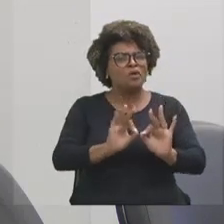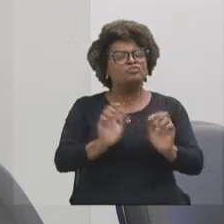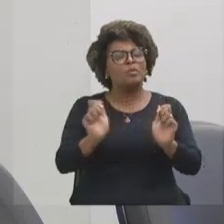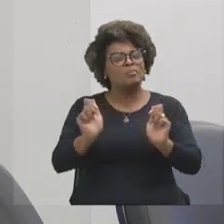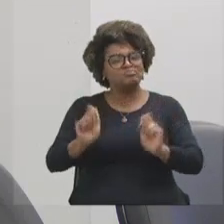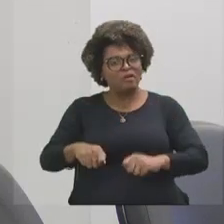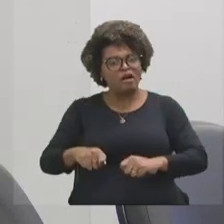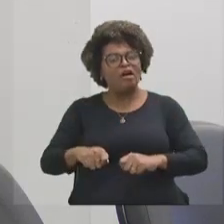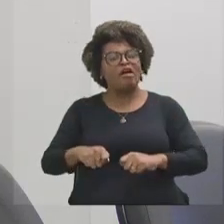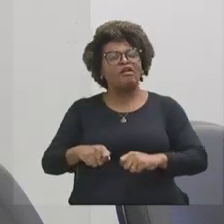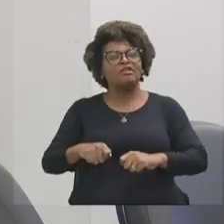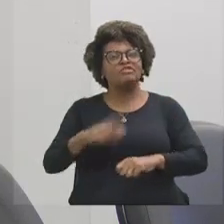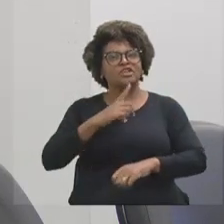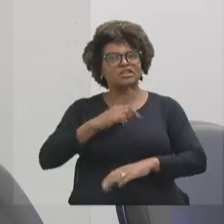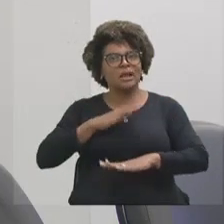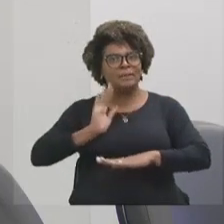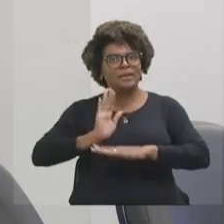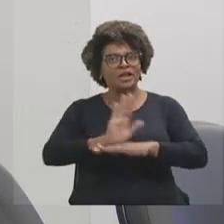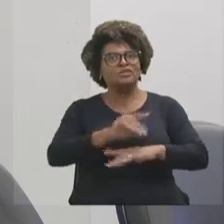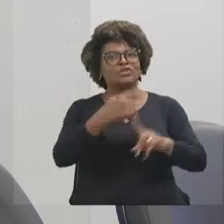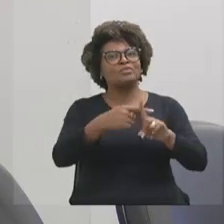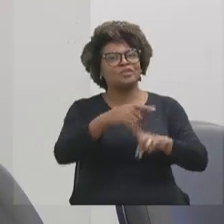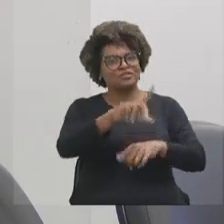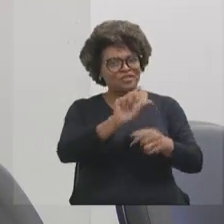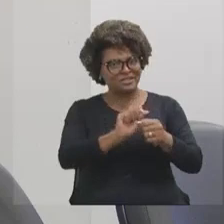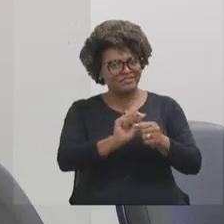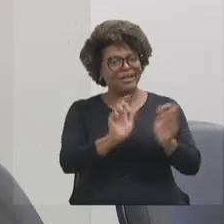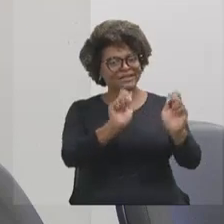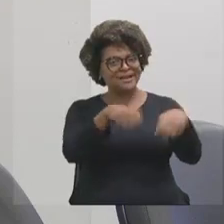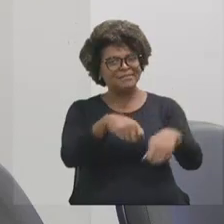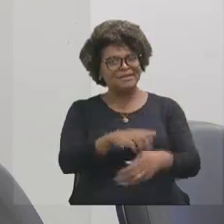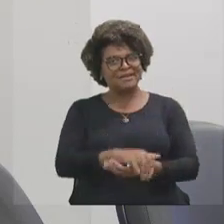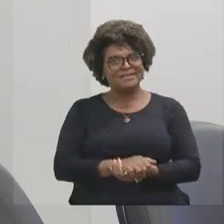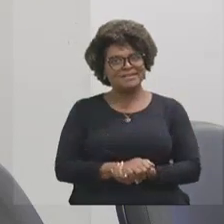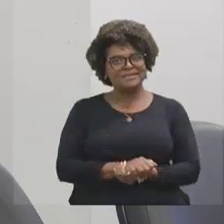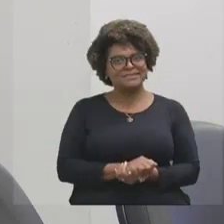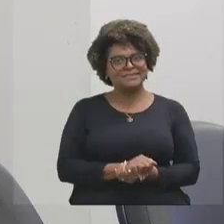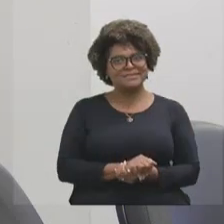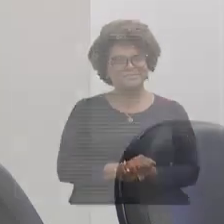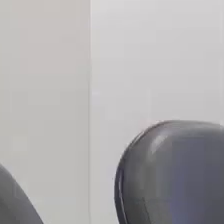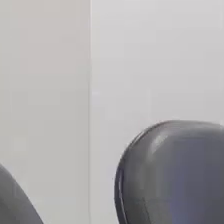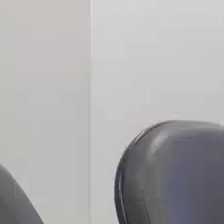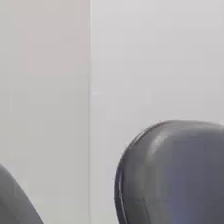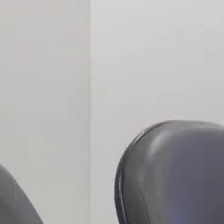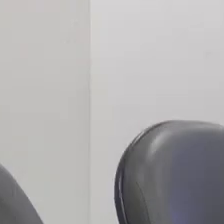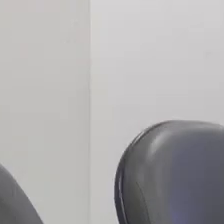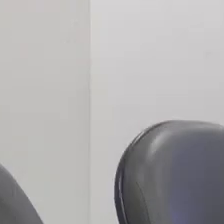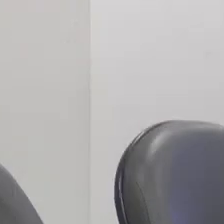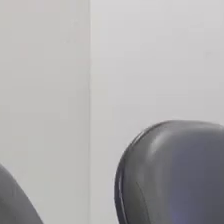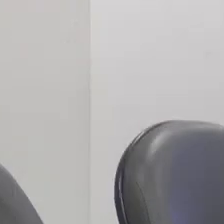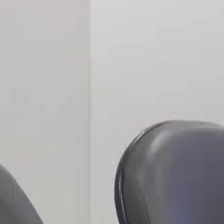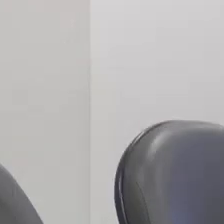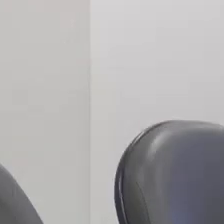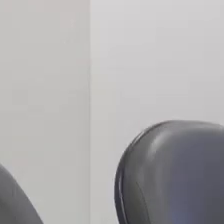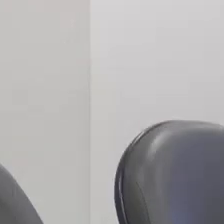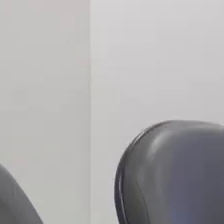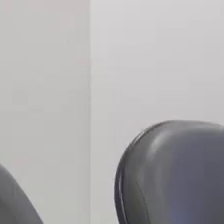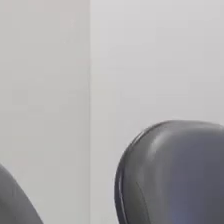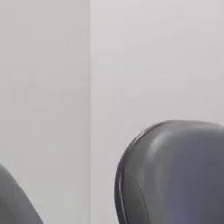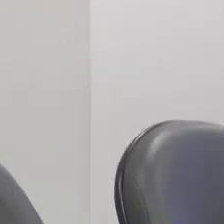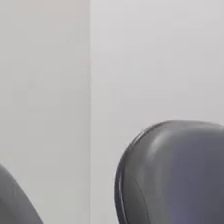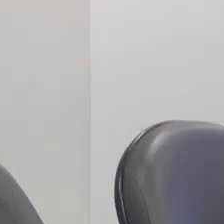com o nosso apoio porque o Senhor é muito eficiente e muito capaz Obrigado aí a deputada Nayara Rocha